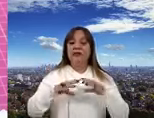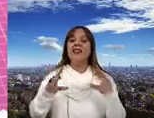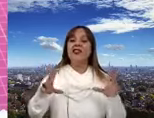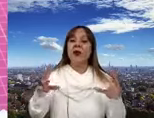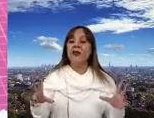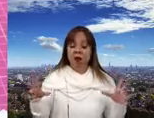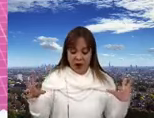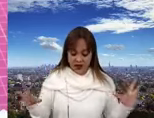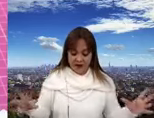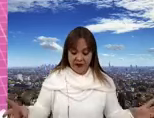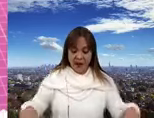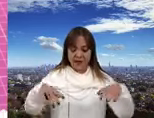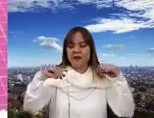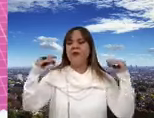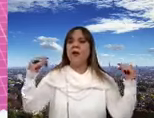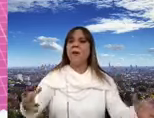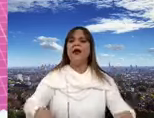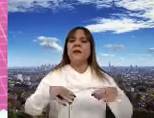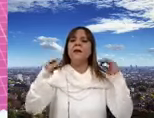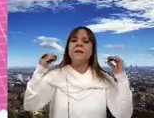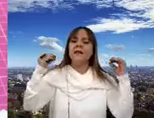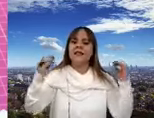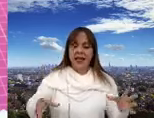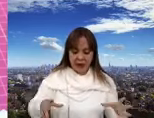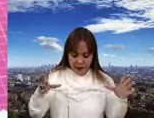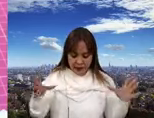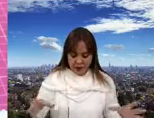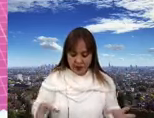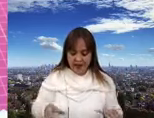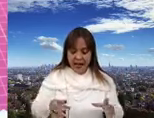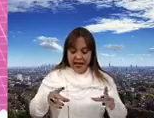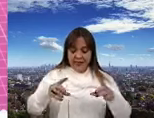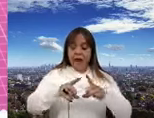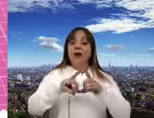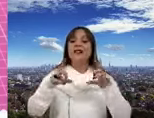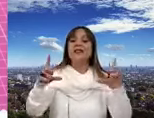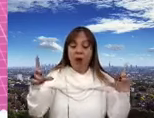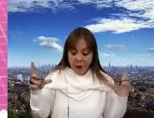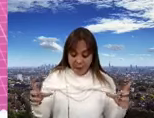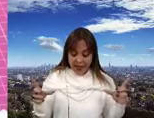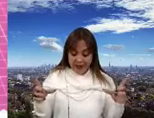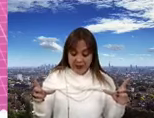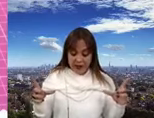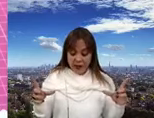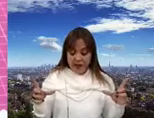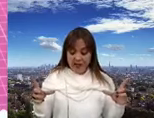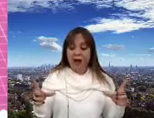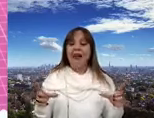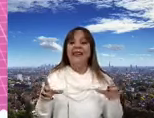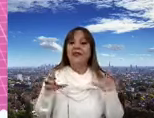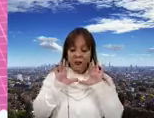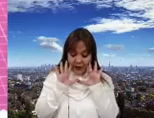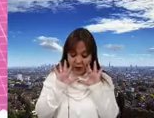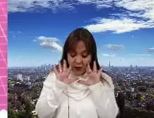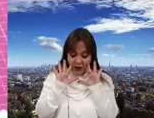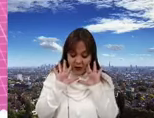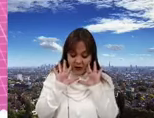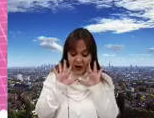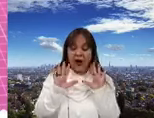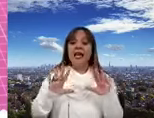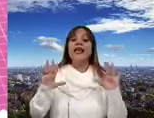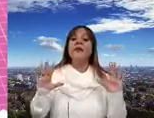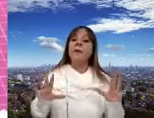24 cortes de feltro, tem forrobel, tem manta R1, R2. Tem uma coleção completa dos recortes Kawaii da Turma da Mônica, olha só.